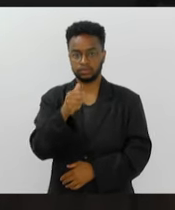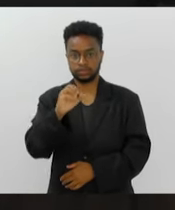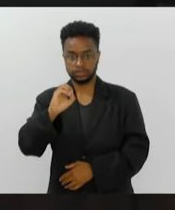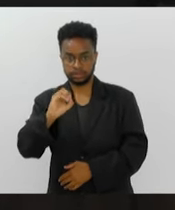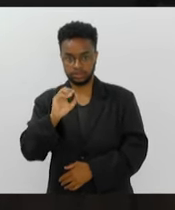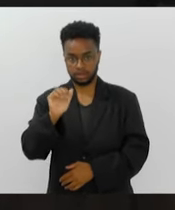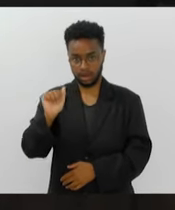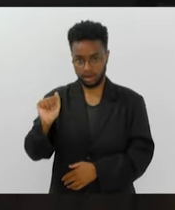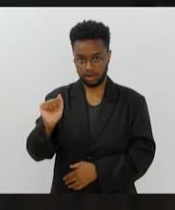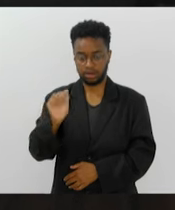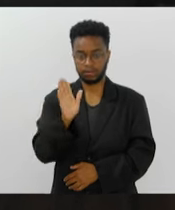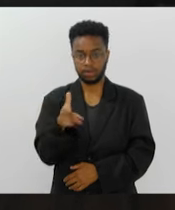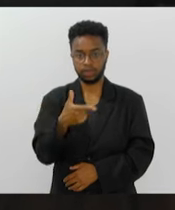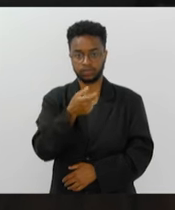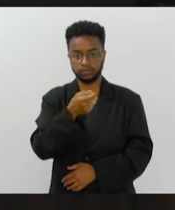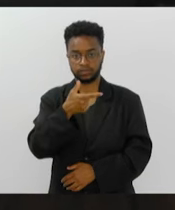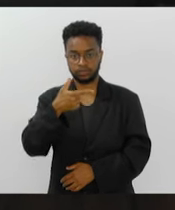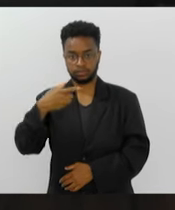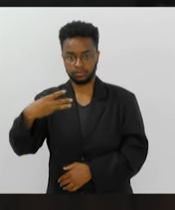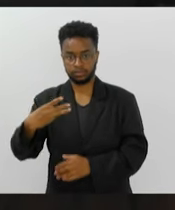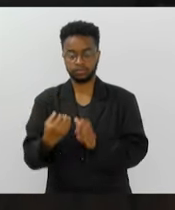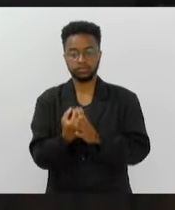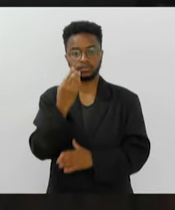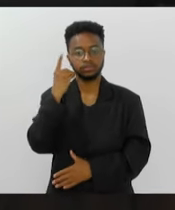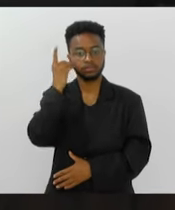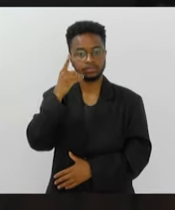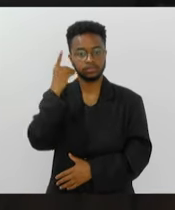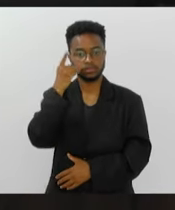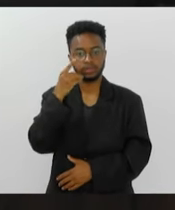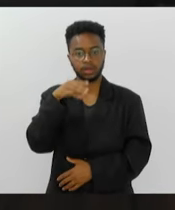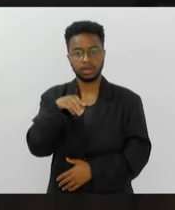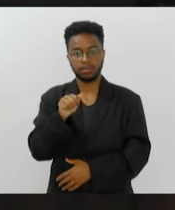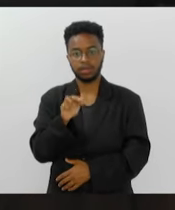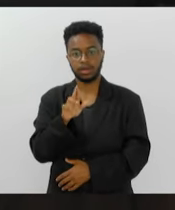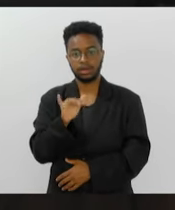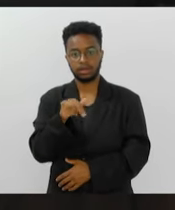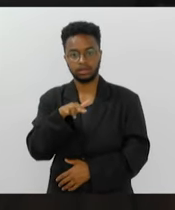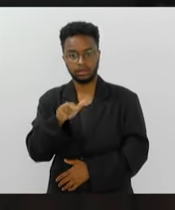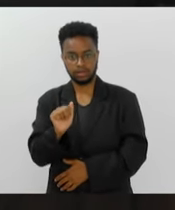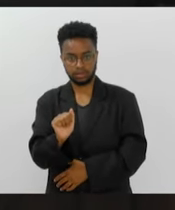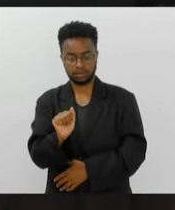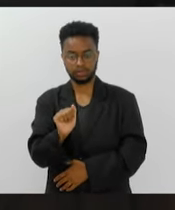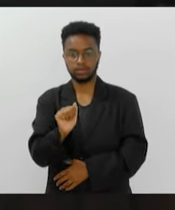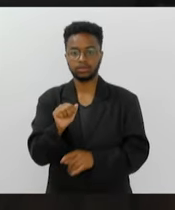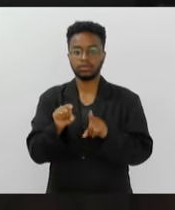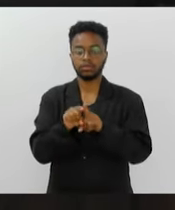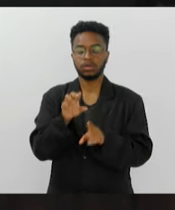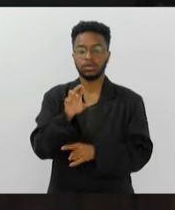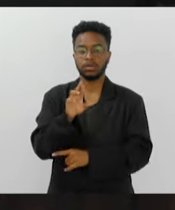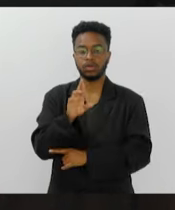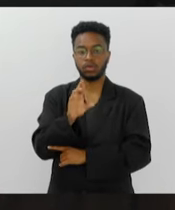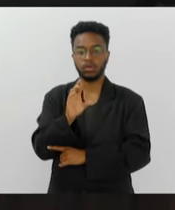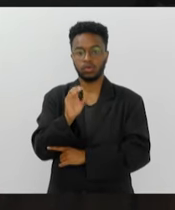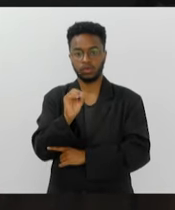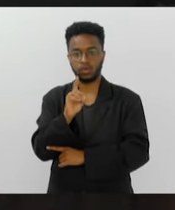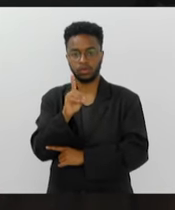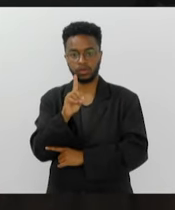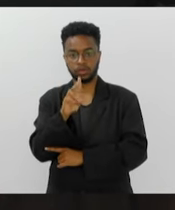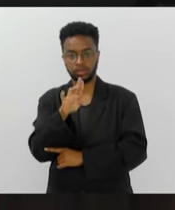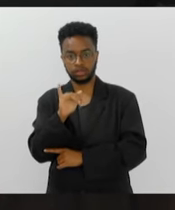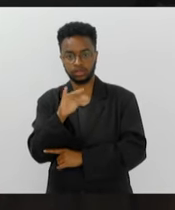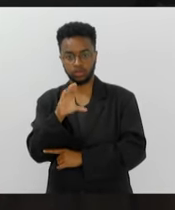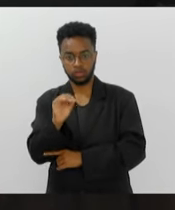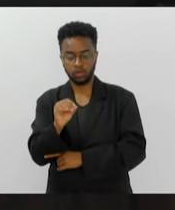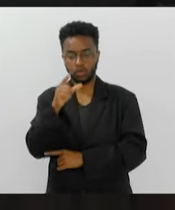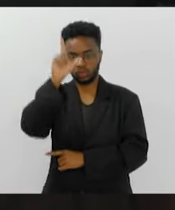a de 2023 de autoria dos deputados Marina do MST Rodrigo bacel Luiz Paulo